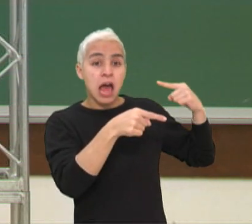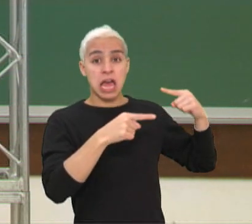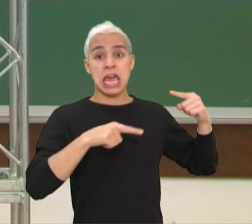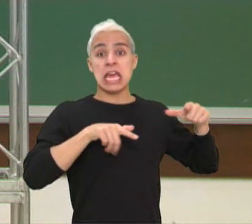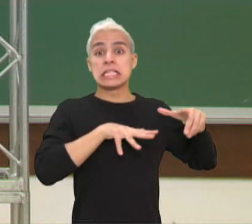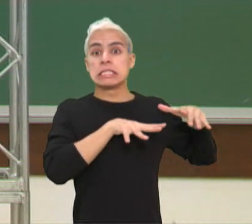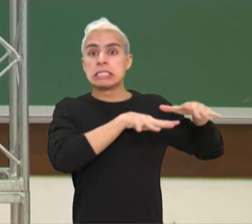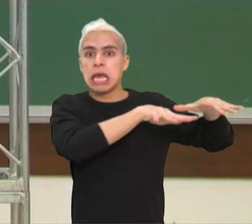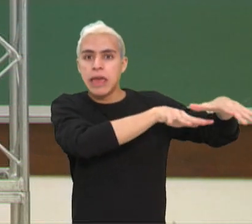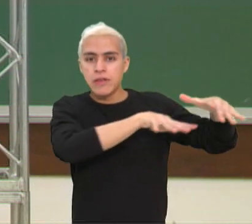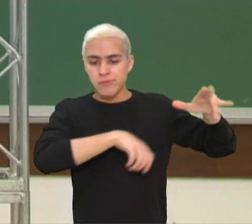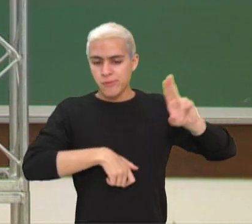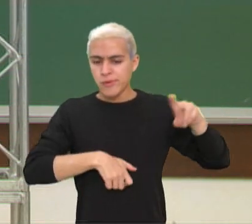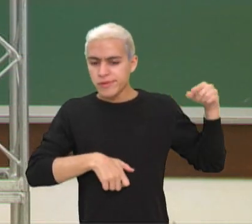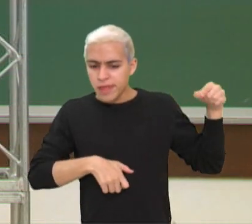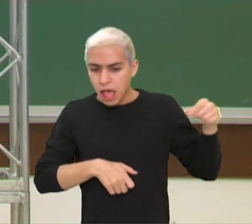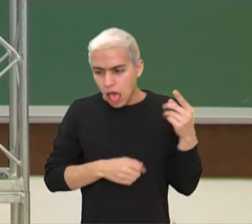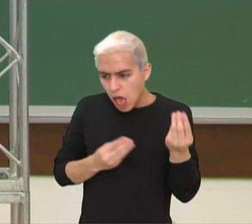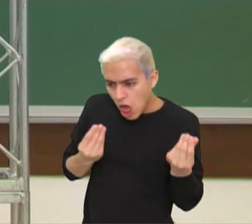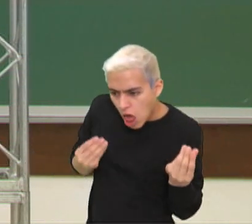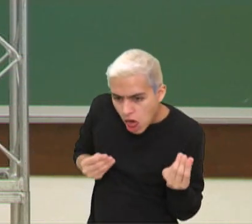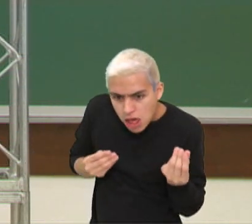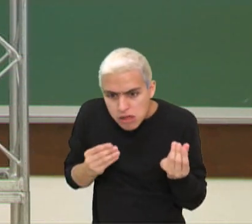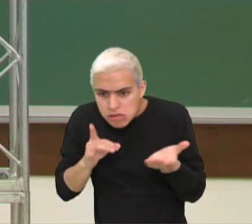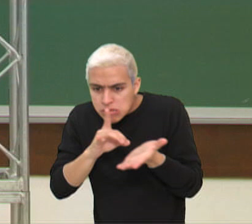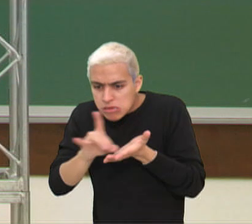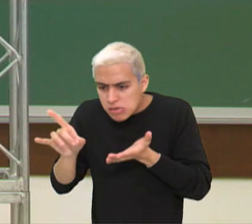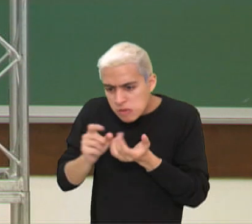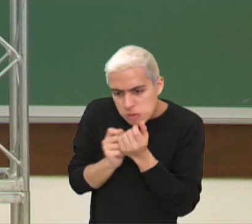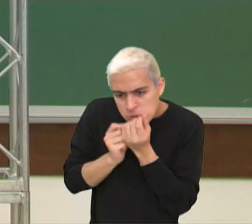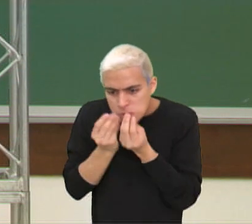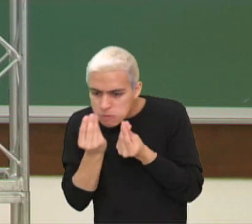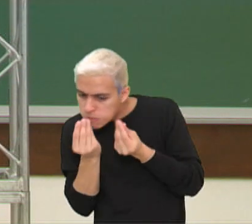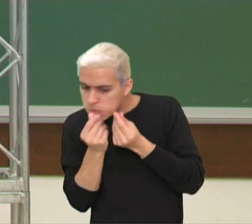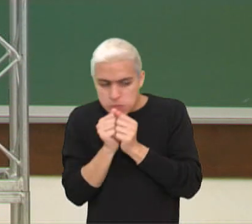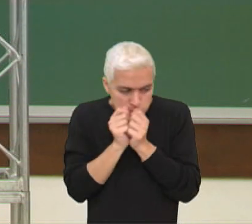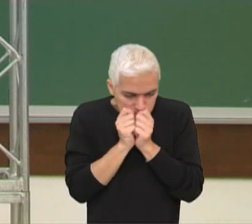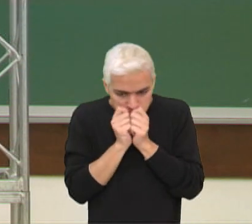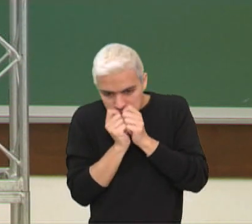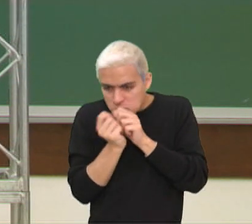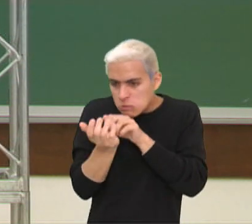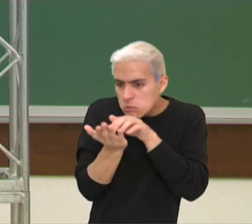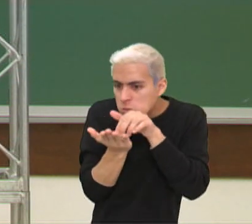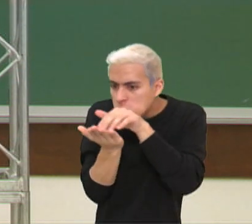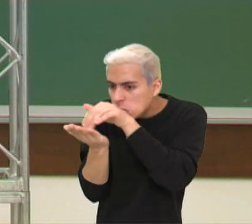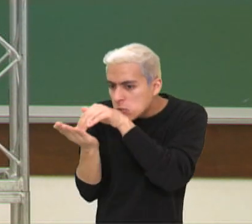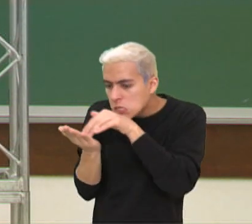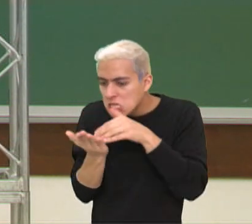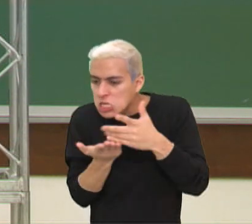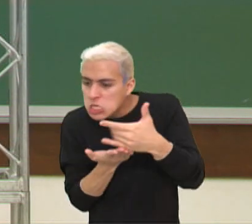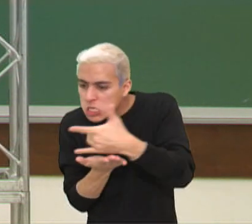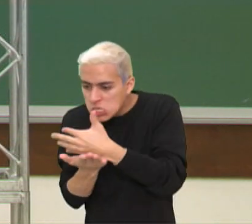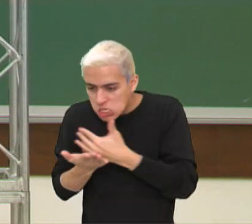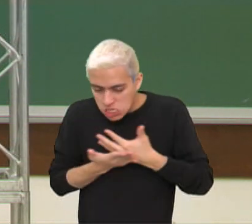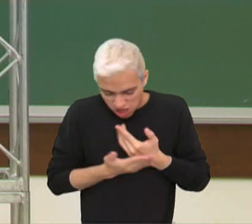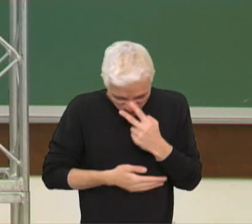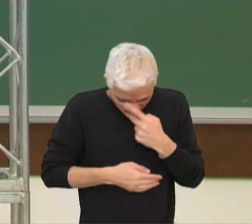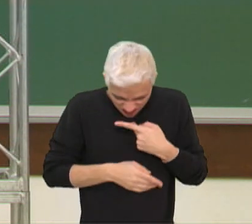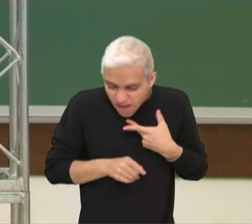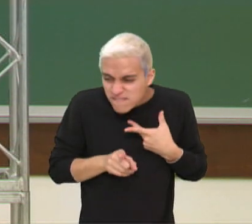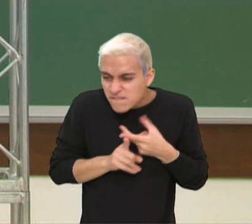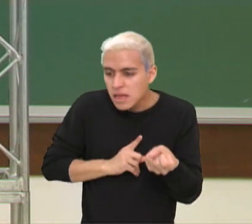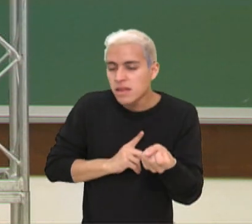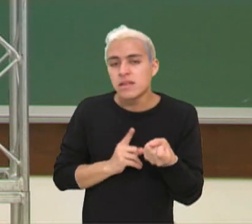Porque ele tinha que tirar os inimigos ali da frente, ali, e capturando até ficar sozinho no